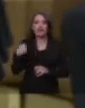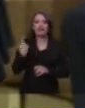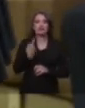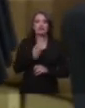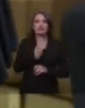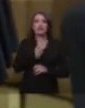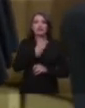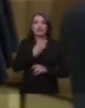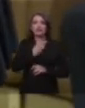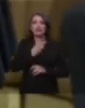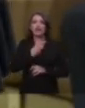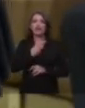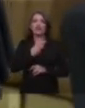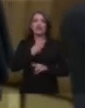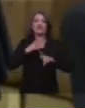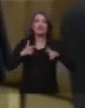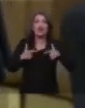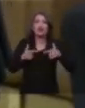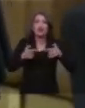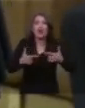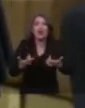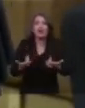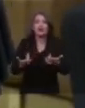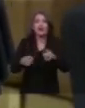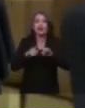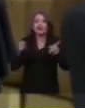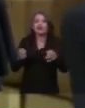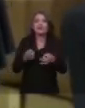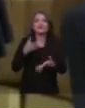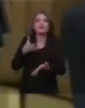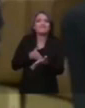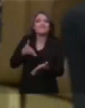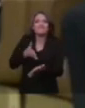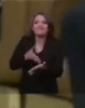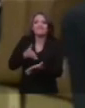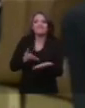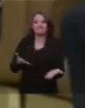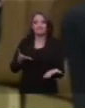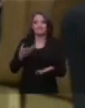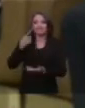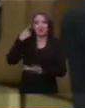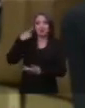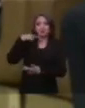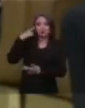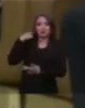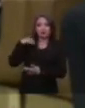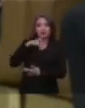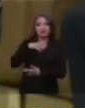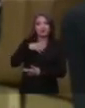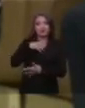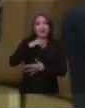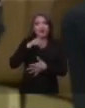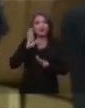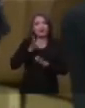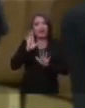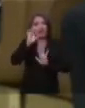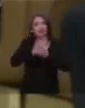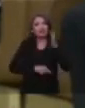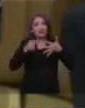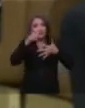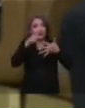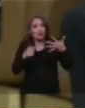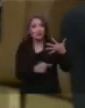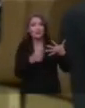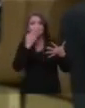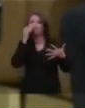mãos amarradas. É como a advocacia muitas vezes se sente, aviltada em suas prerrogativas, e que